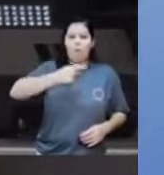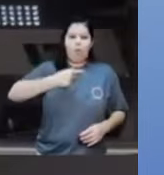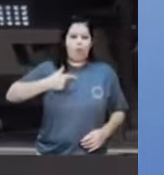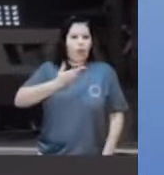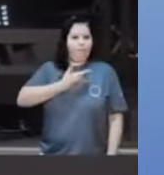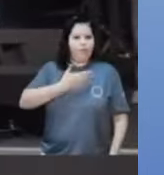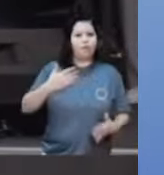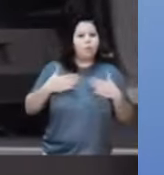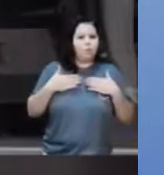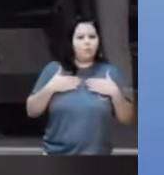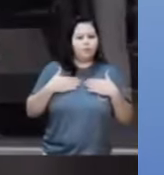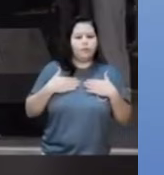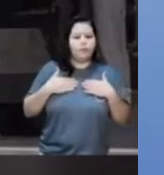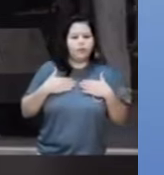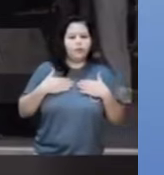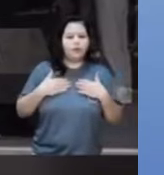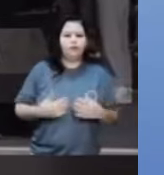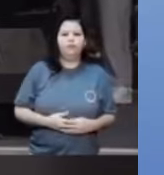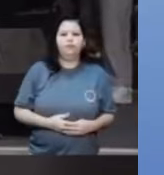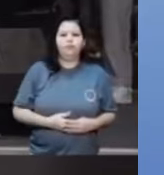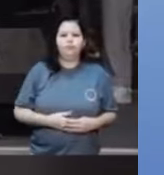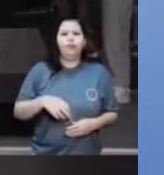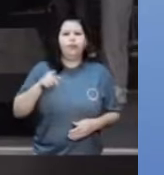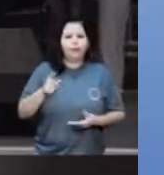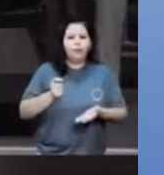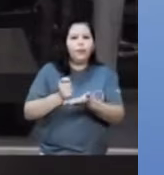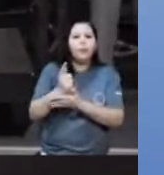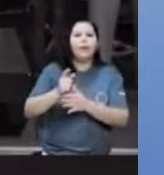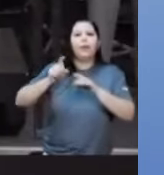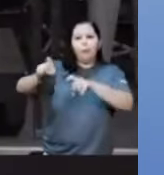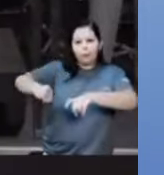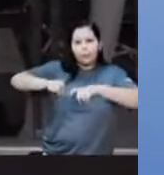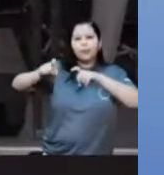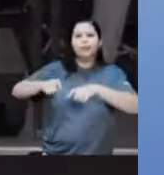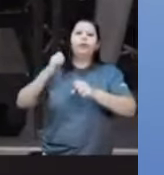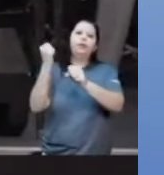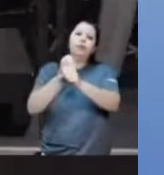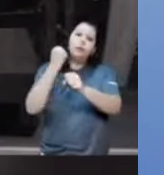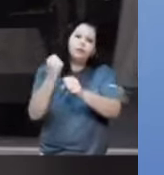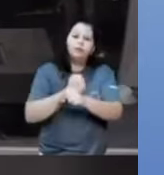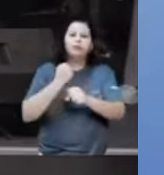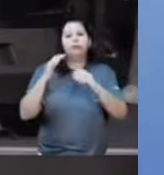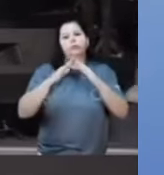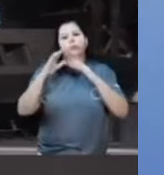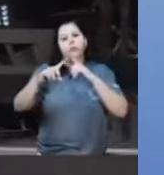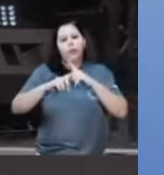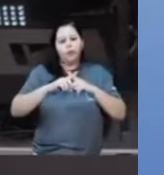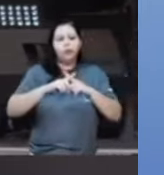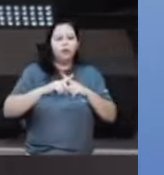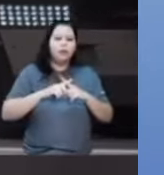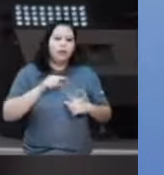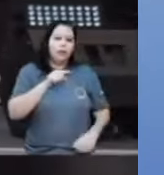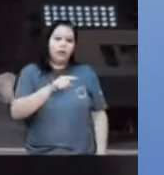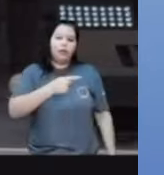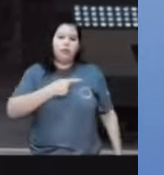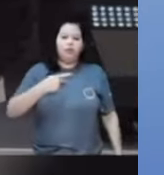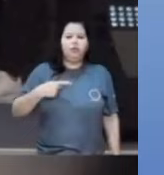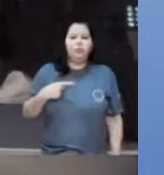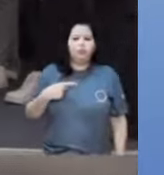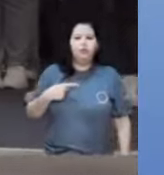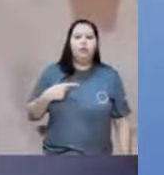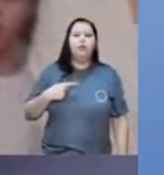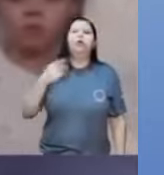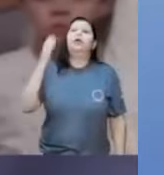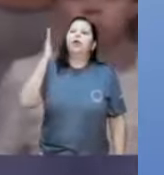meu que comprou propriedade construiu igreja disse pastor e eu